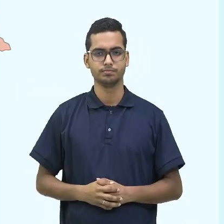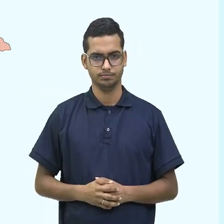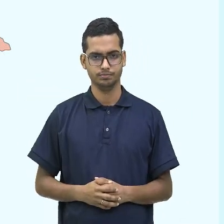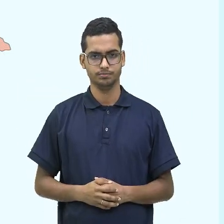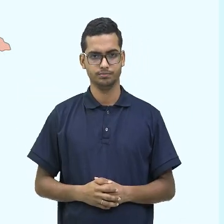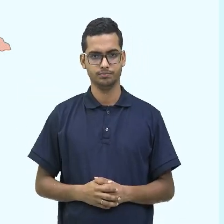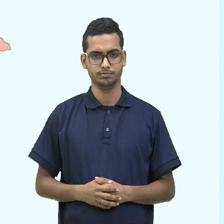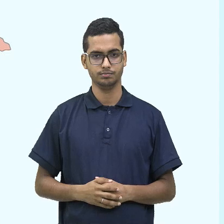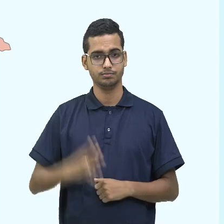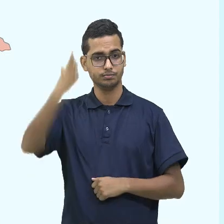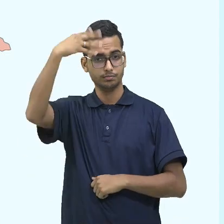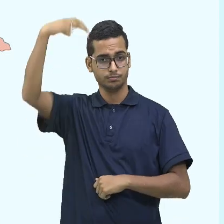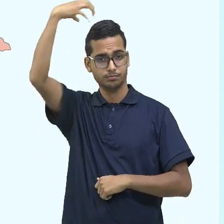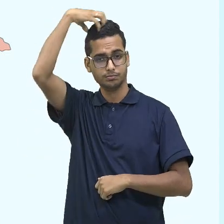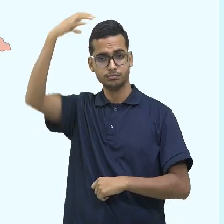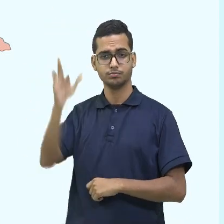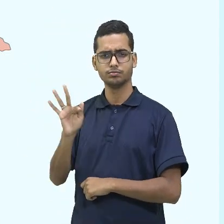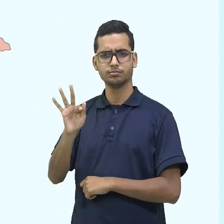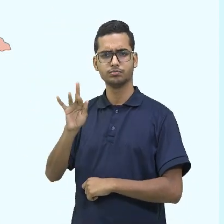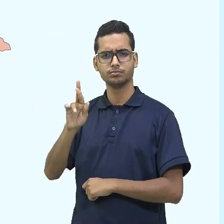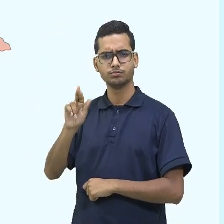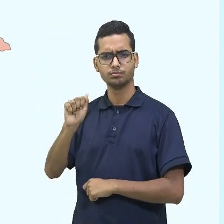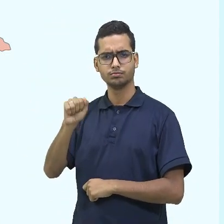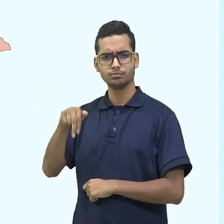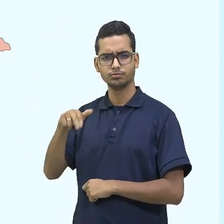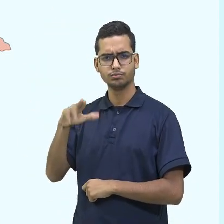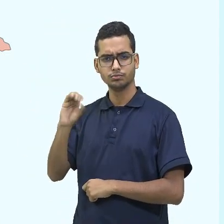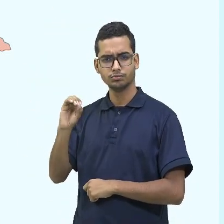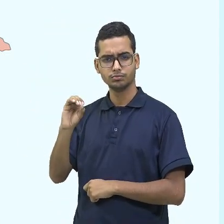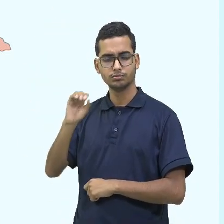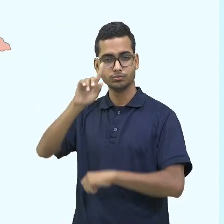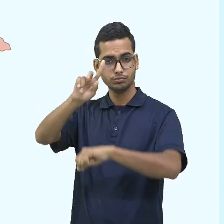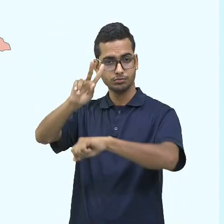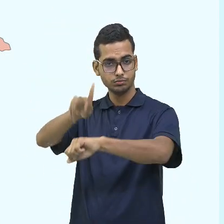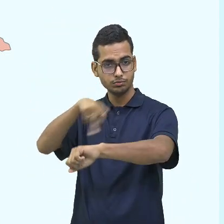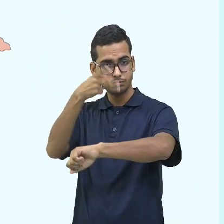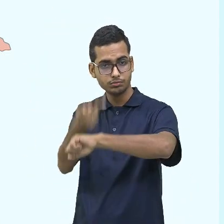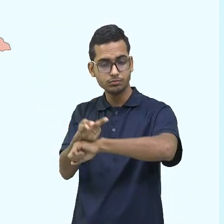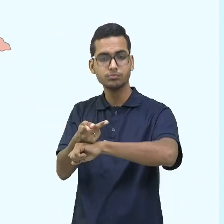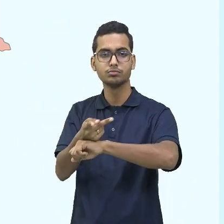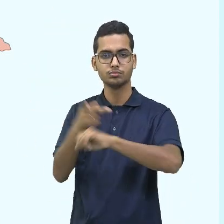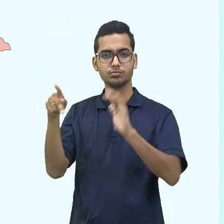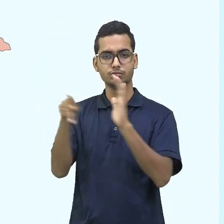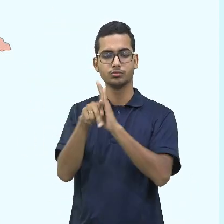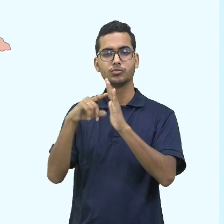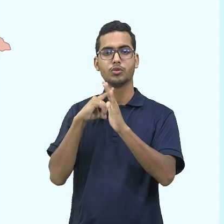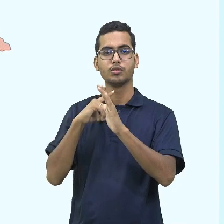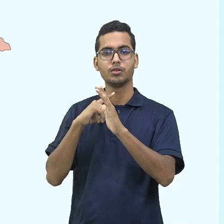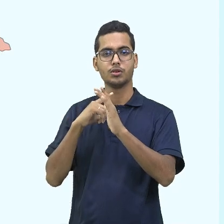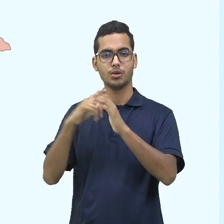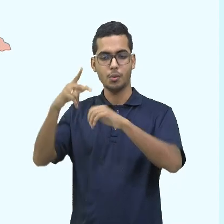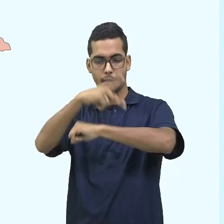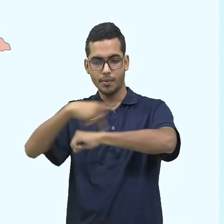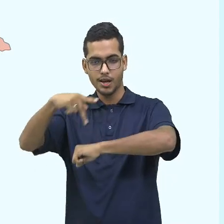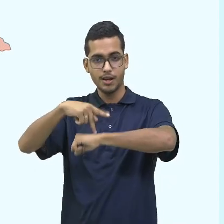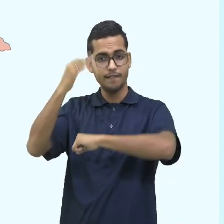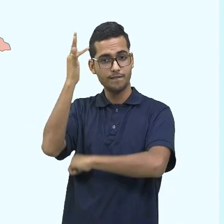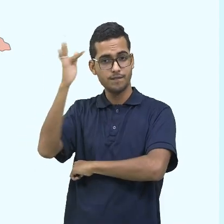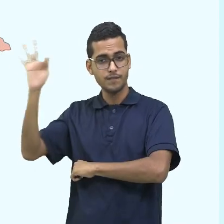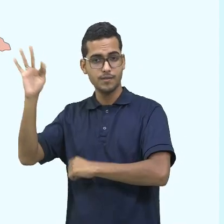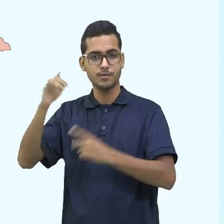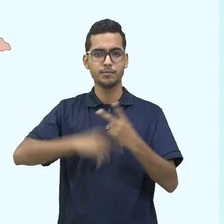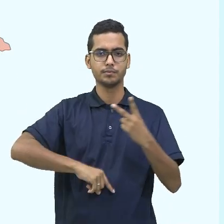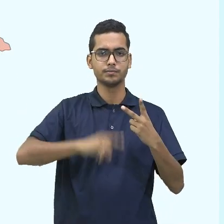Reino Franco, que posteriormente vai se tornar a França. Né? Você tem os visigodos,